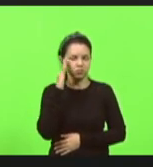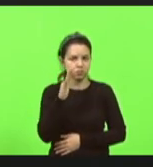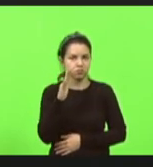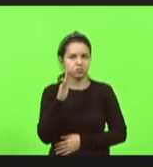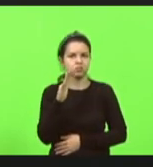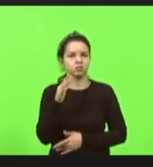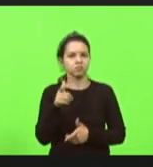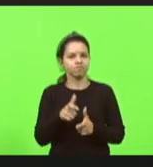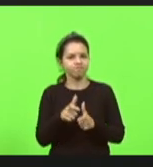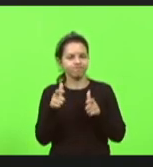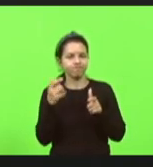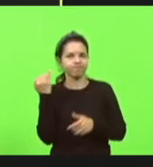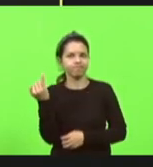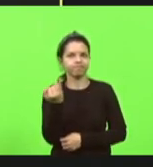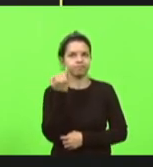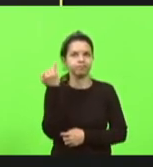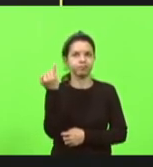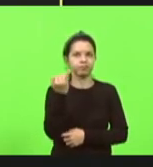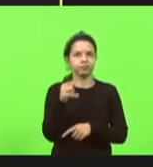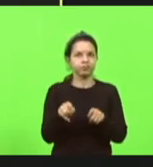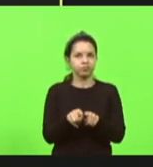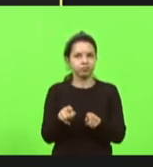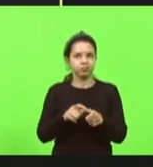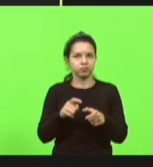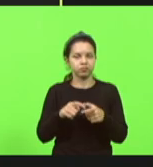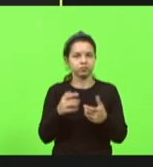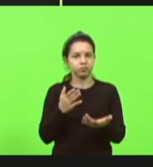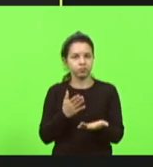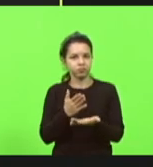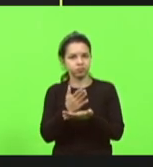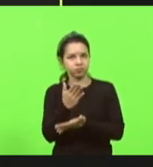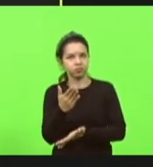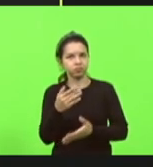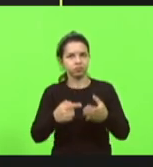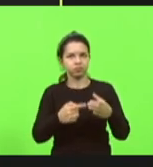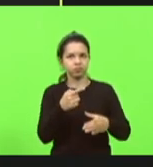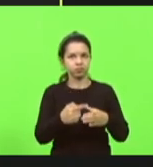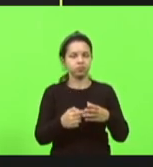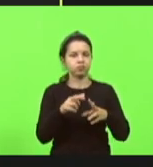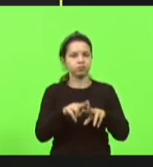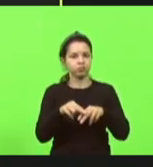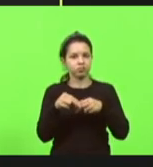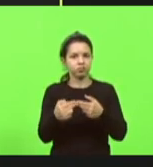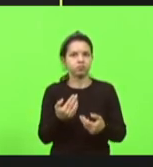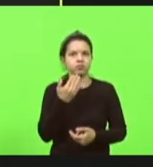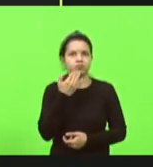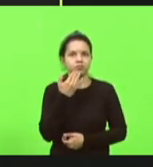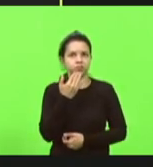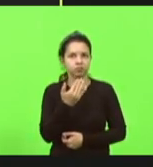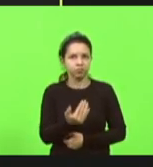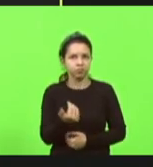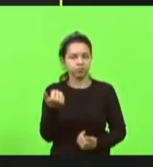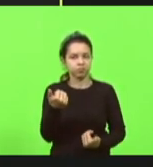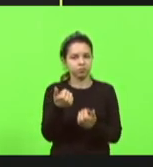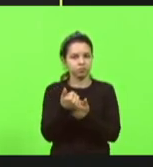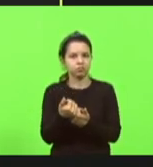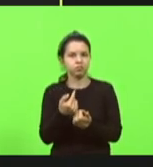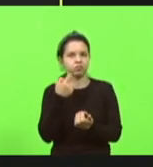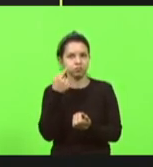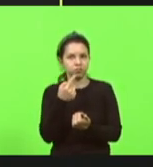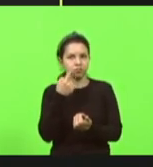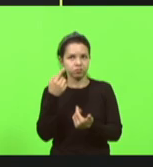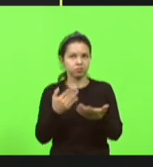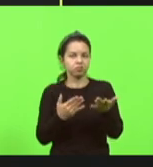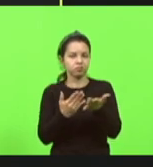e todos também os membros que aprovaram nas comissões. E por isso eu peço o apoio dos deputados para que a gente possa aprovar esse projeto também.